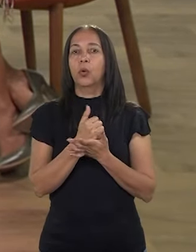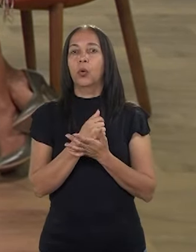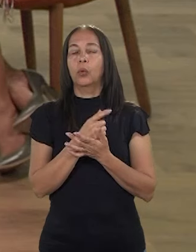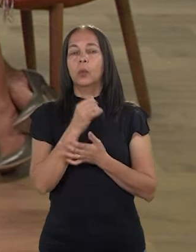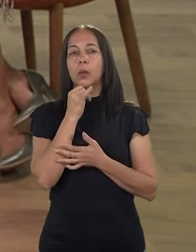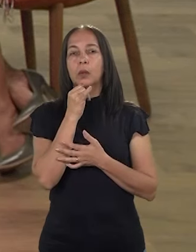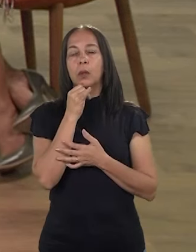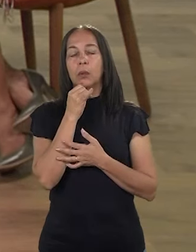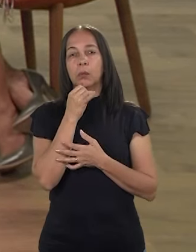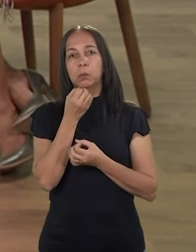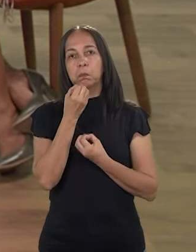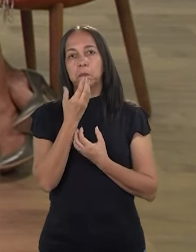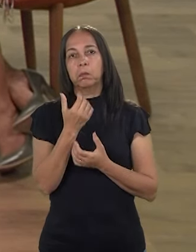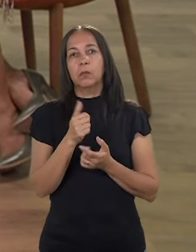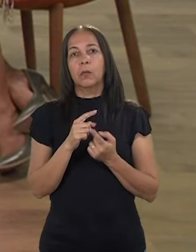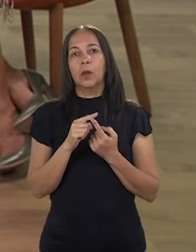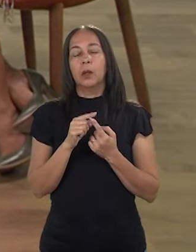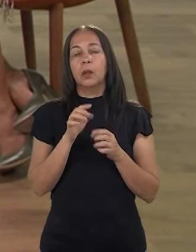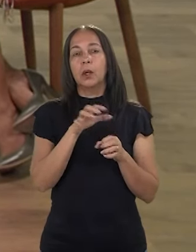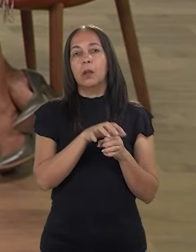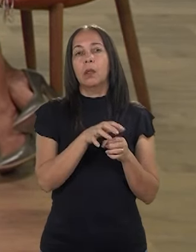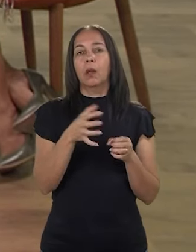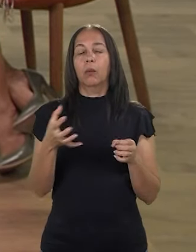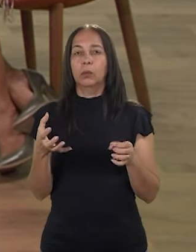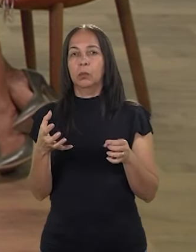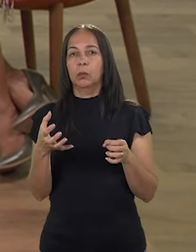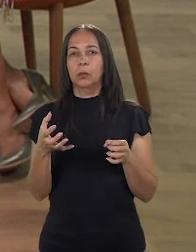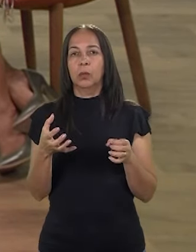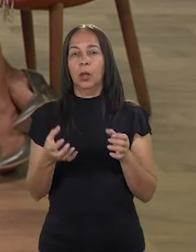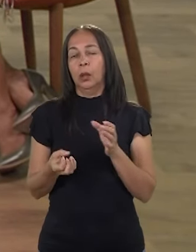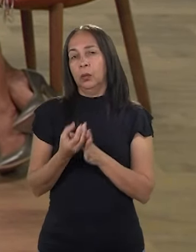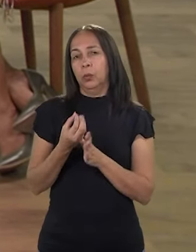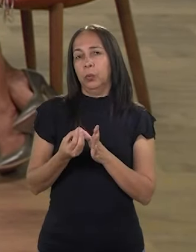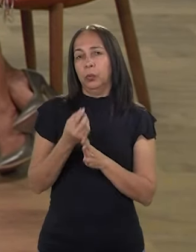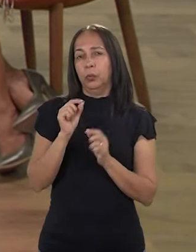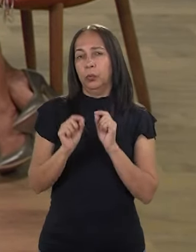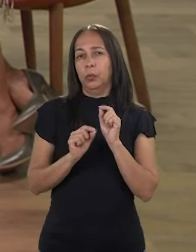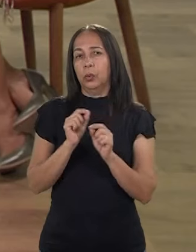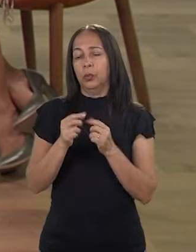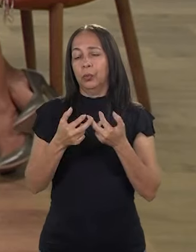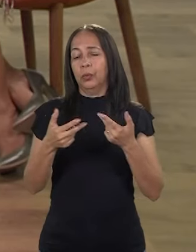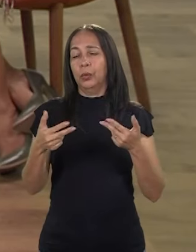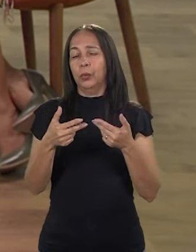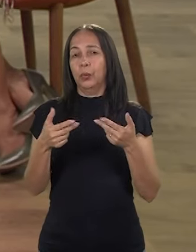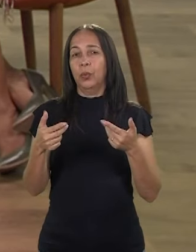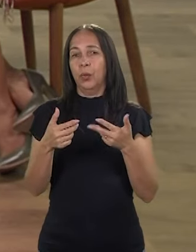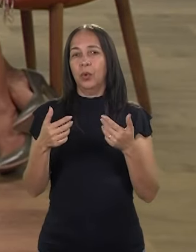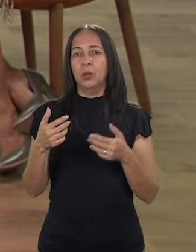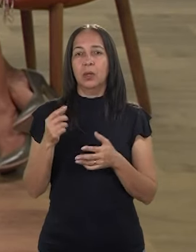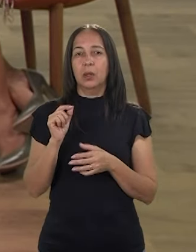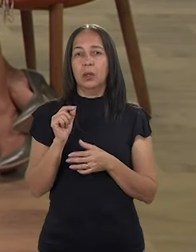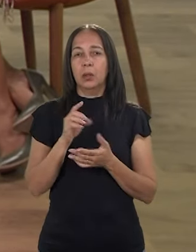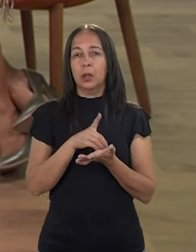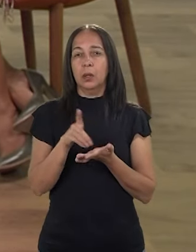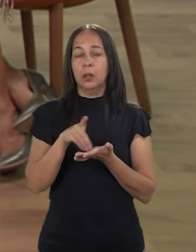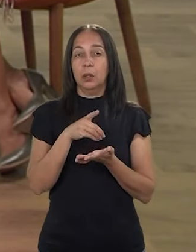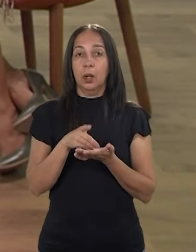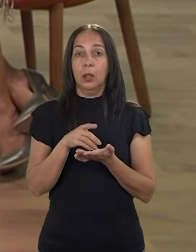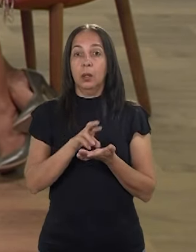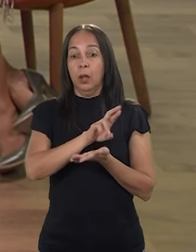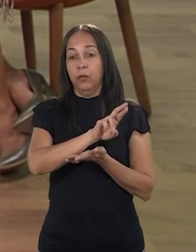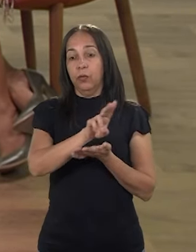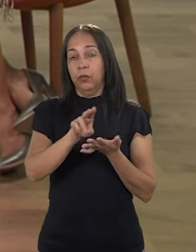exemplo muito importante muito interessante muito concreto de decolonização da produção de de coisas digitais